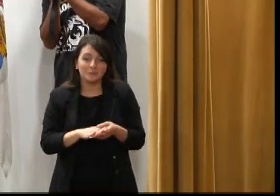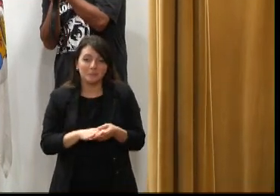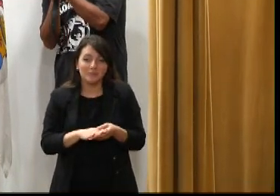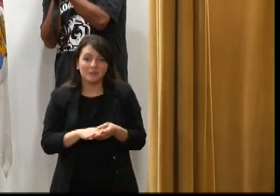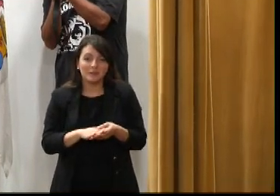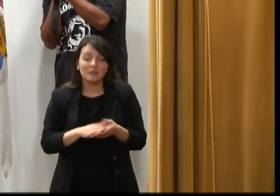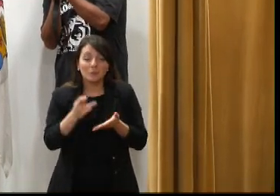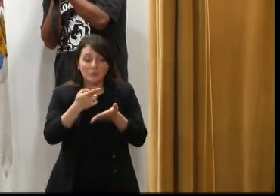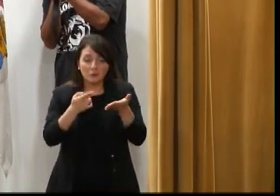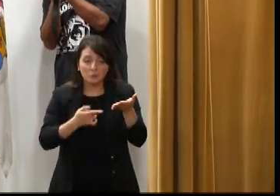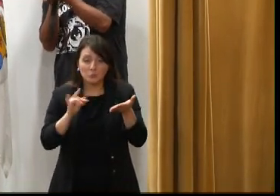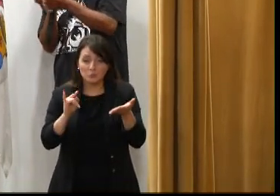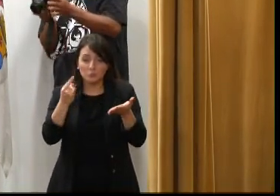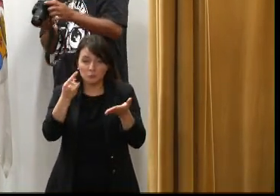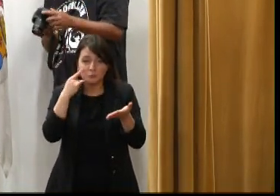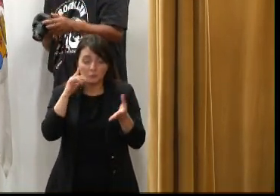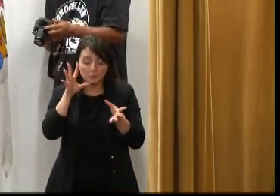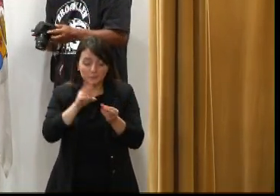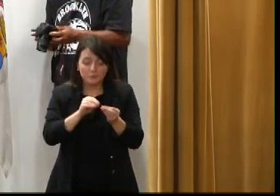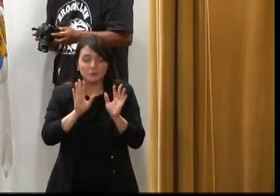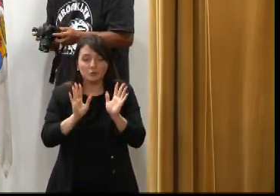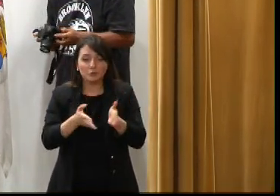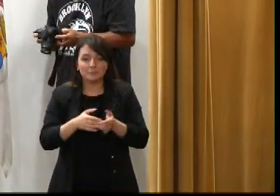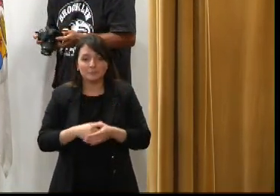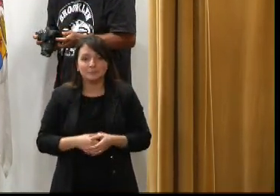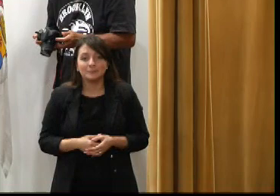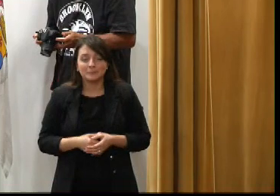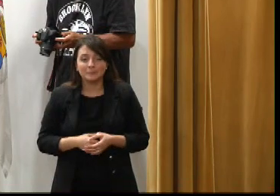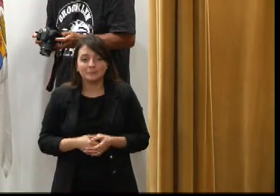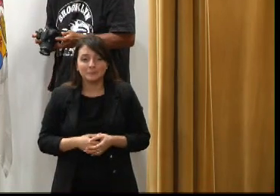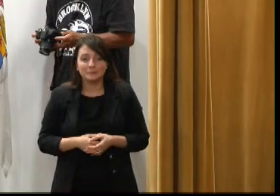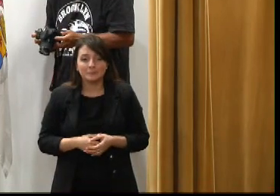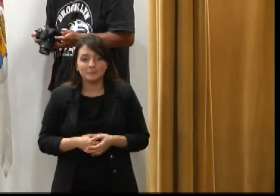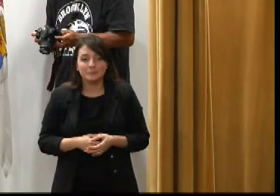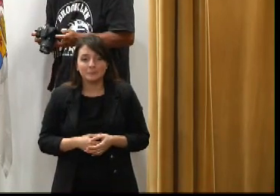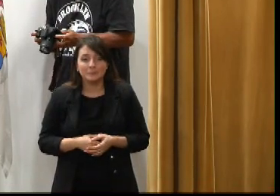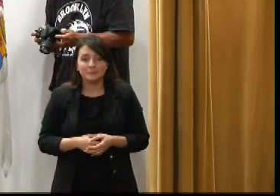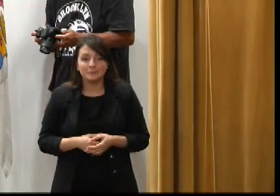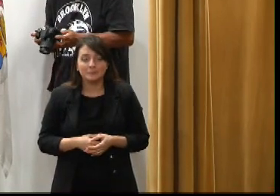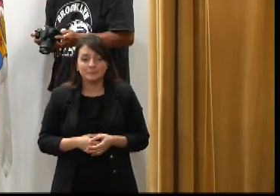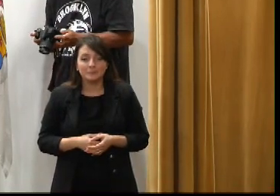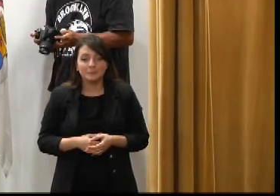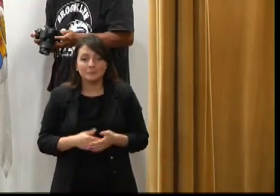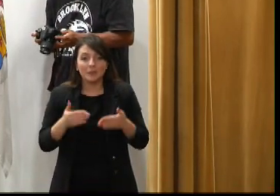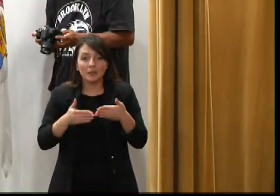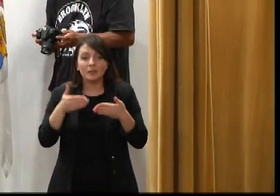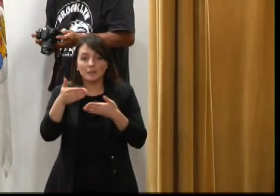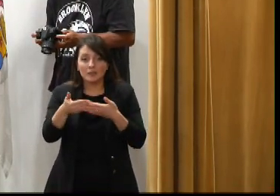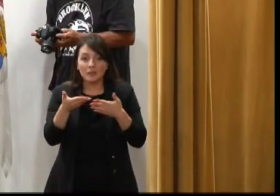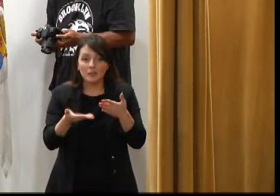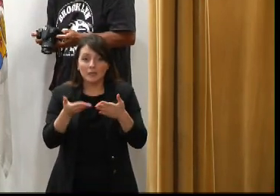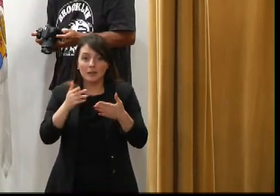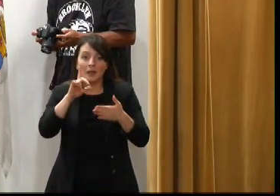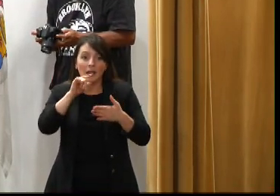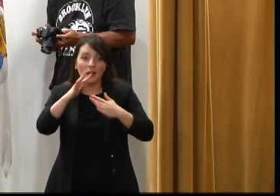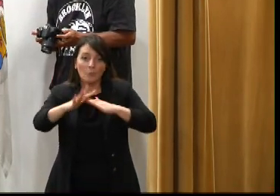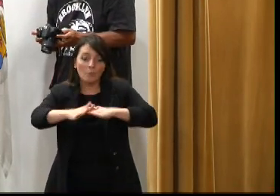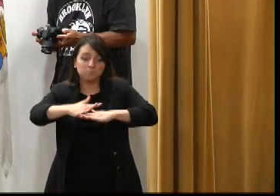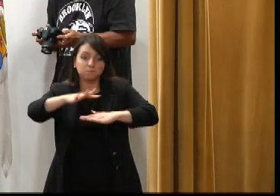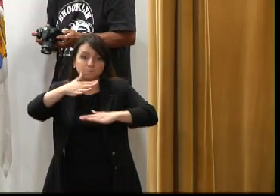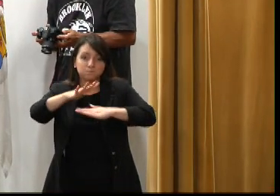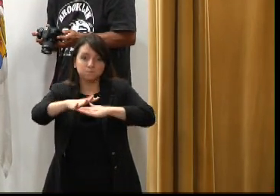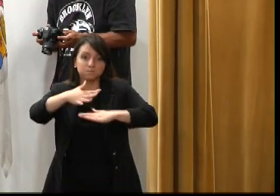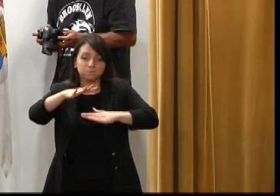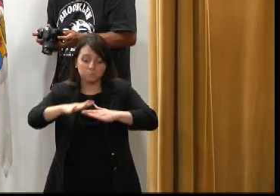está muito bem definido ali. Além disso, aumento do nível do mar, o professor Nelson